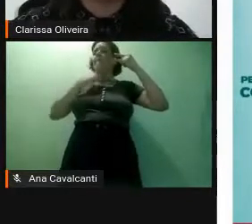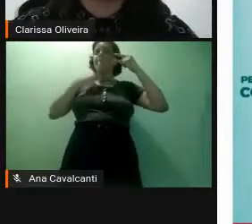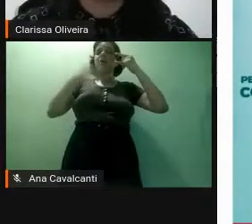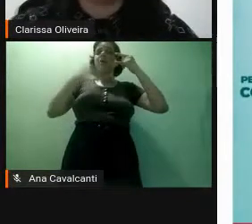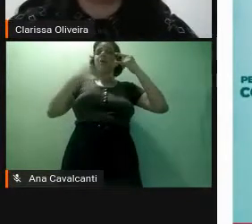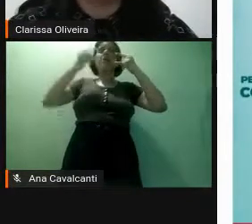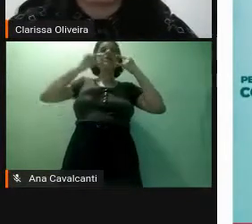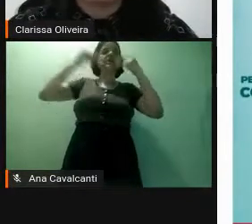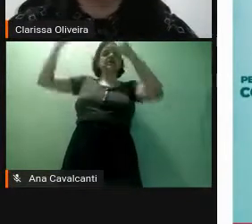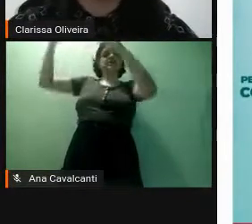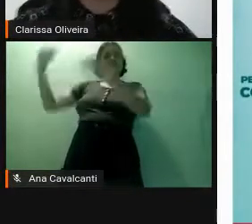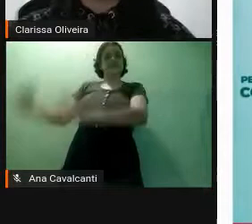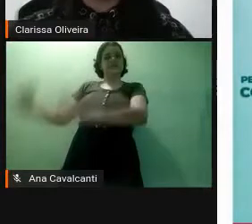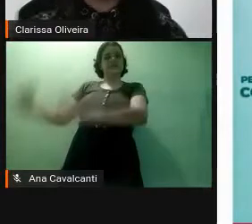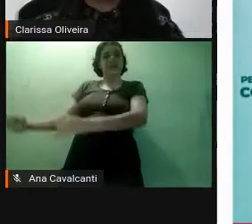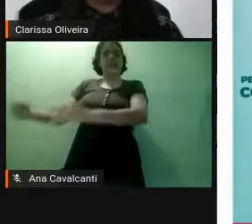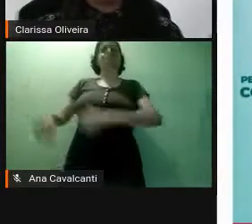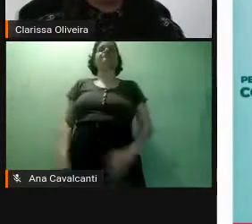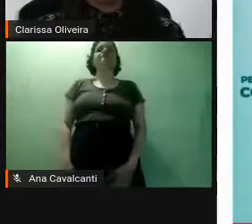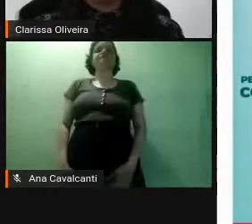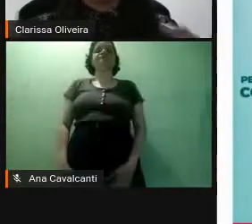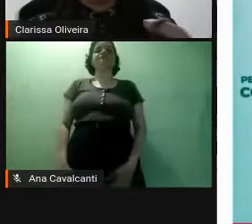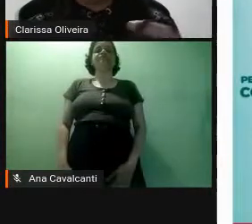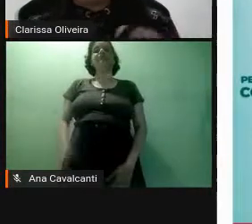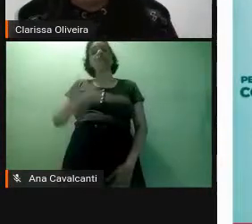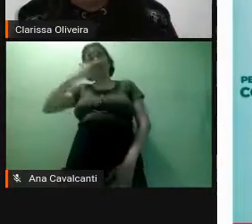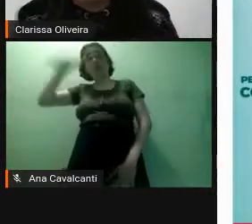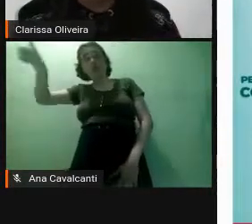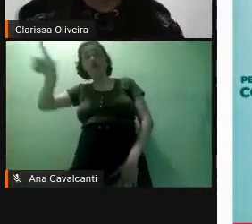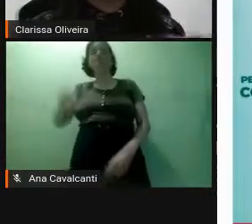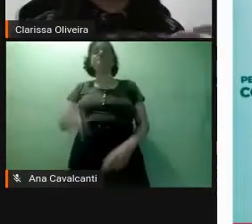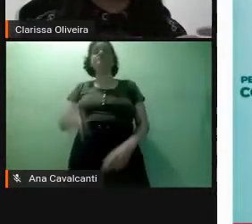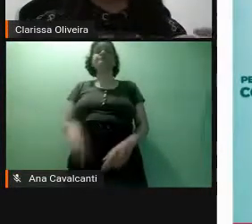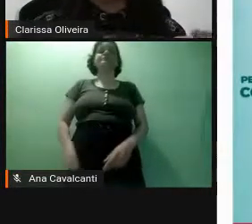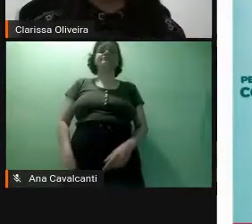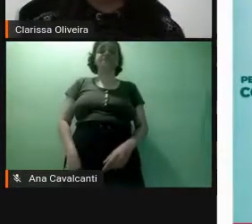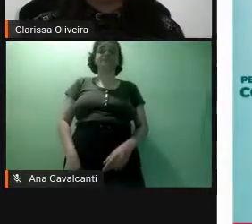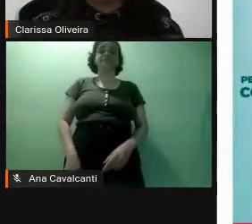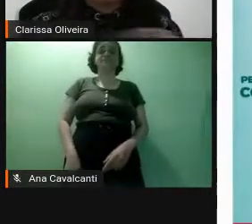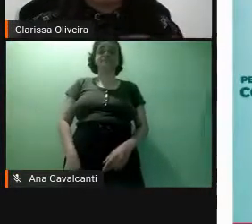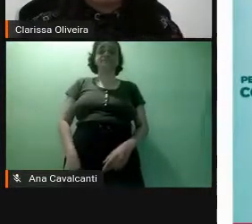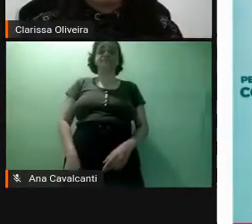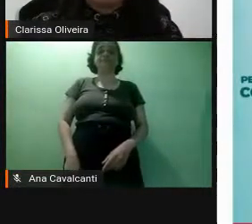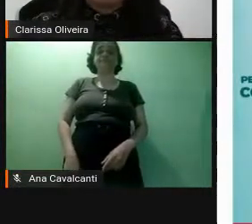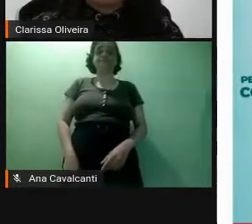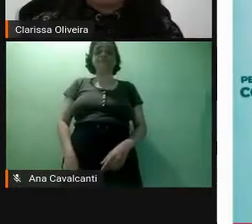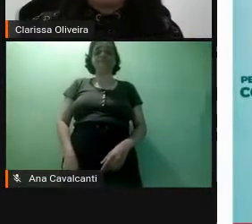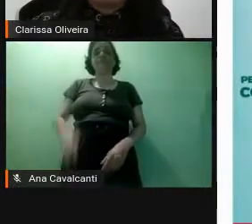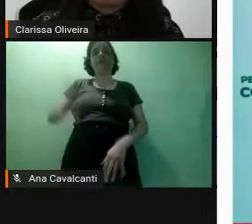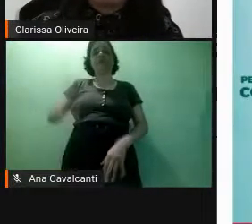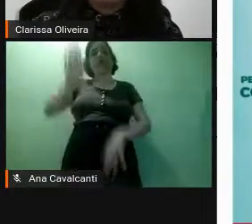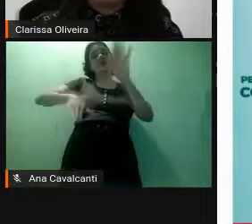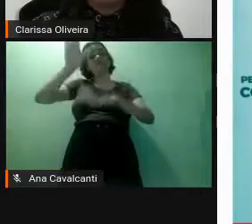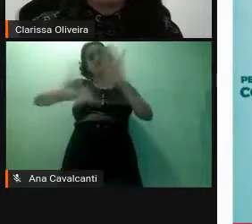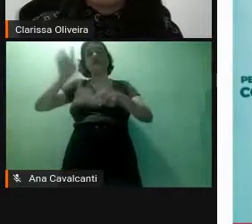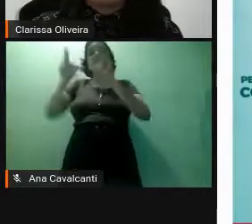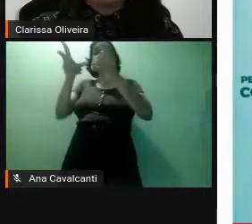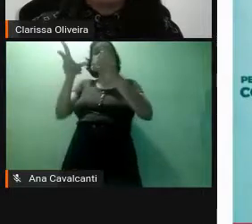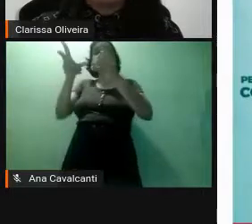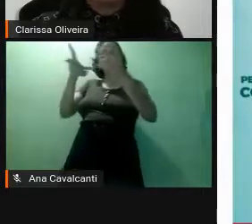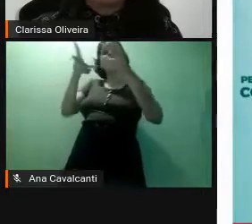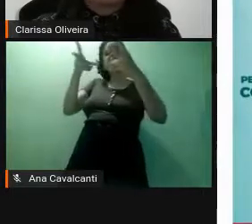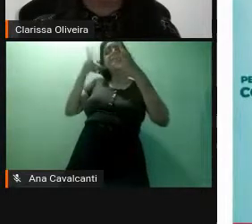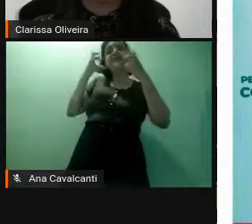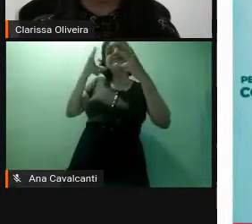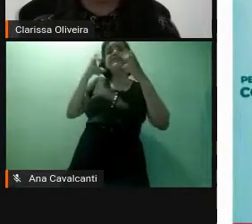você precisa retirar. Outra coisa, a minha máscara estava boazinha, de repente eu percebi que tem um furo